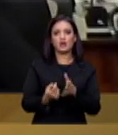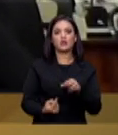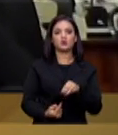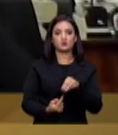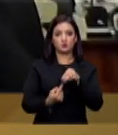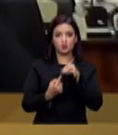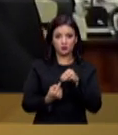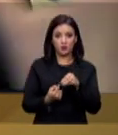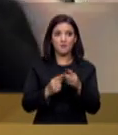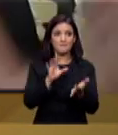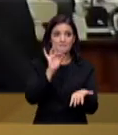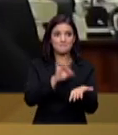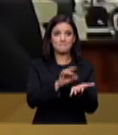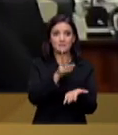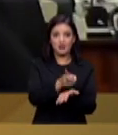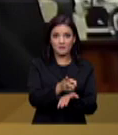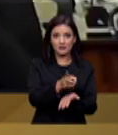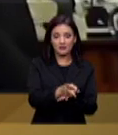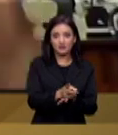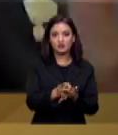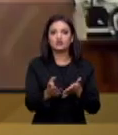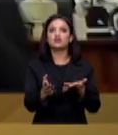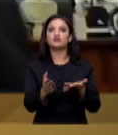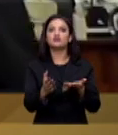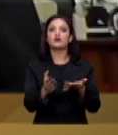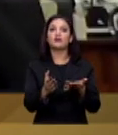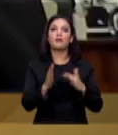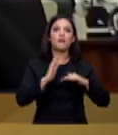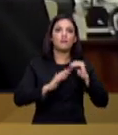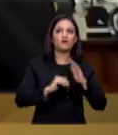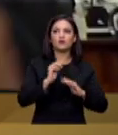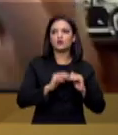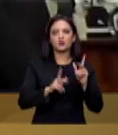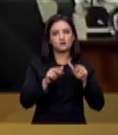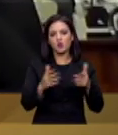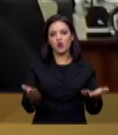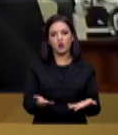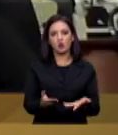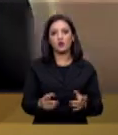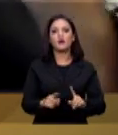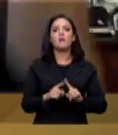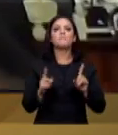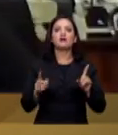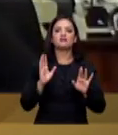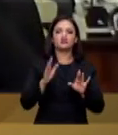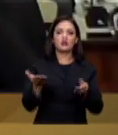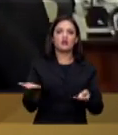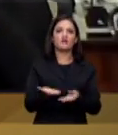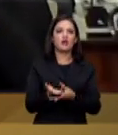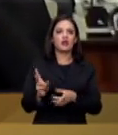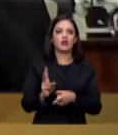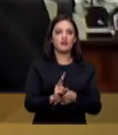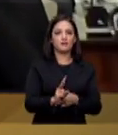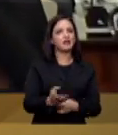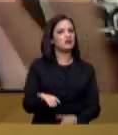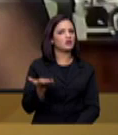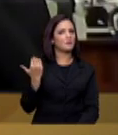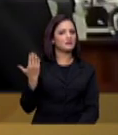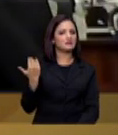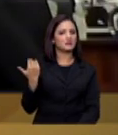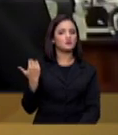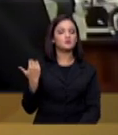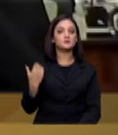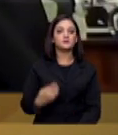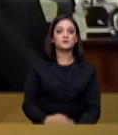de caráter permanente para situações desse tipo, né? E que foi objeto de liminar lá atrás.